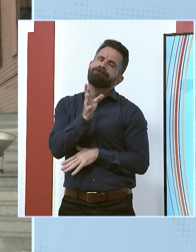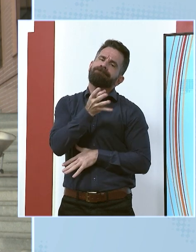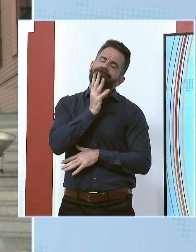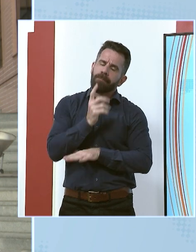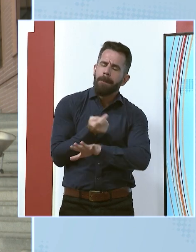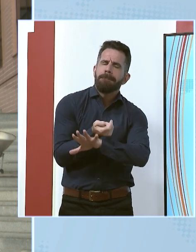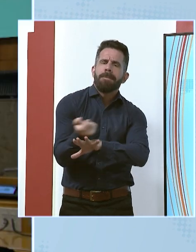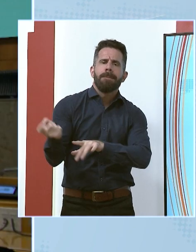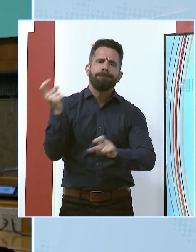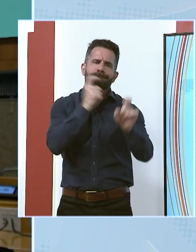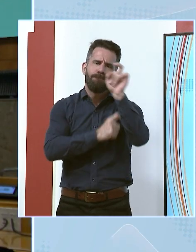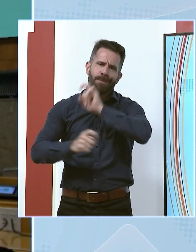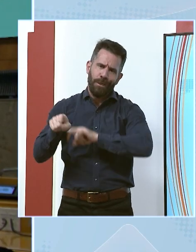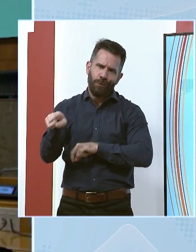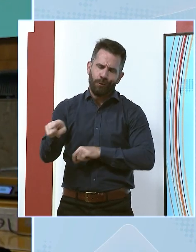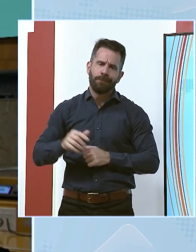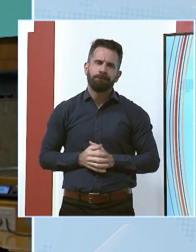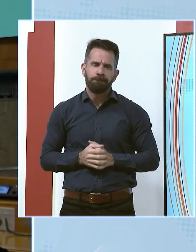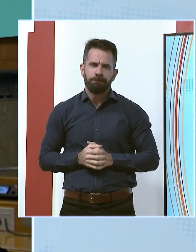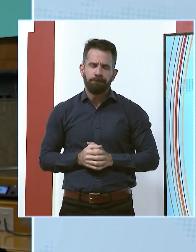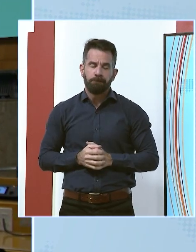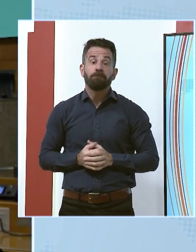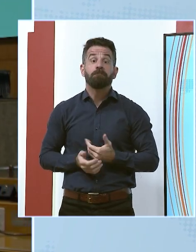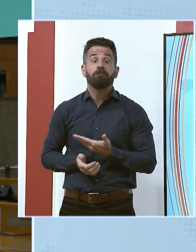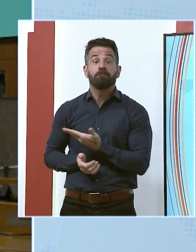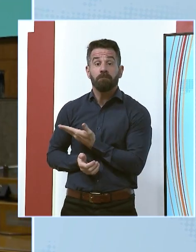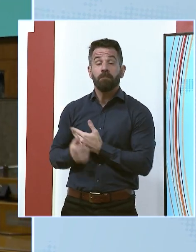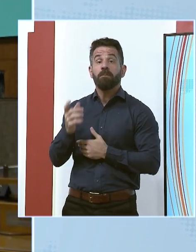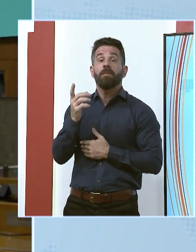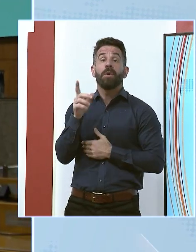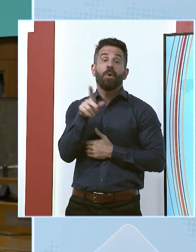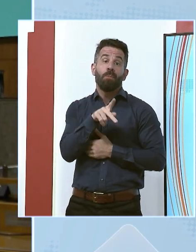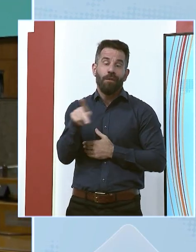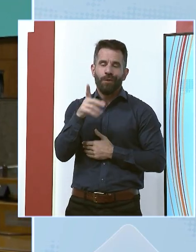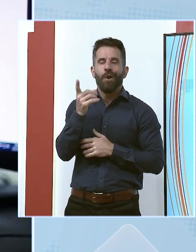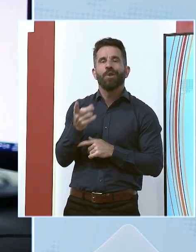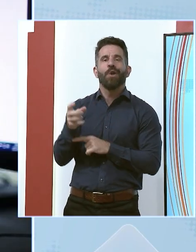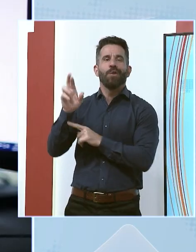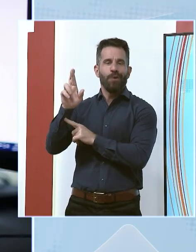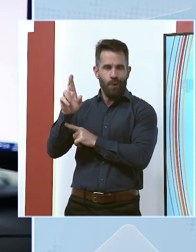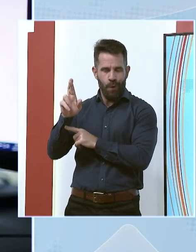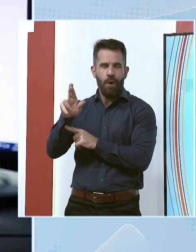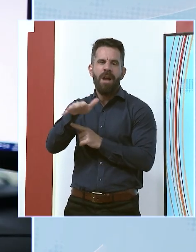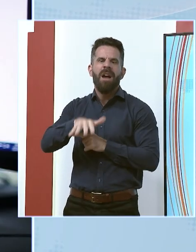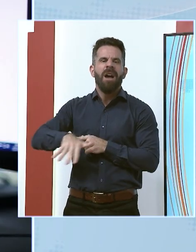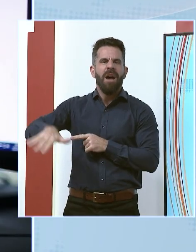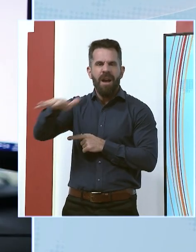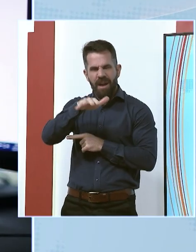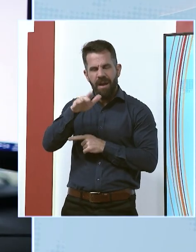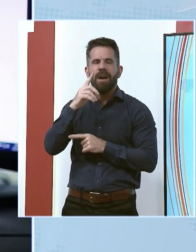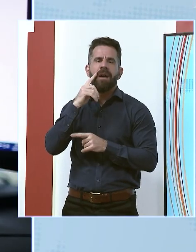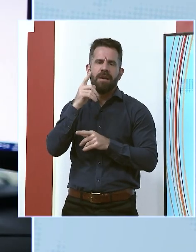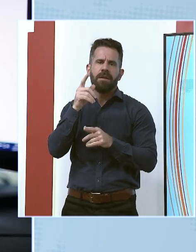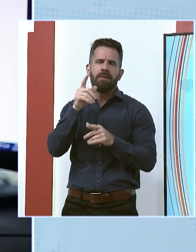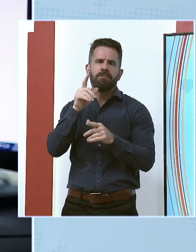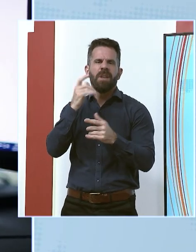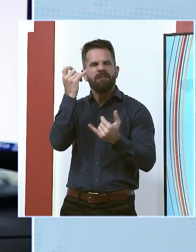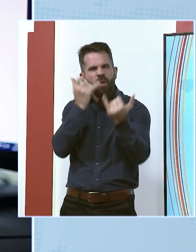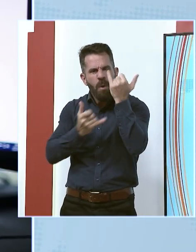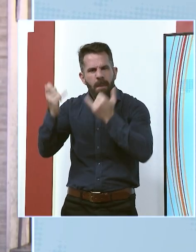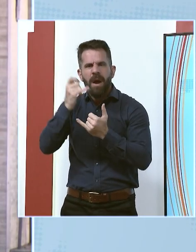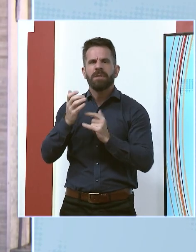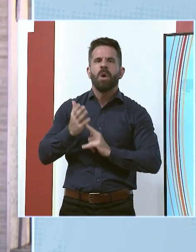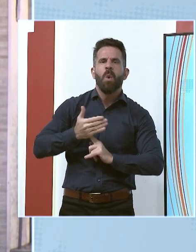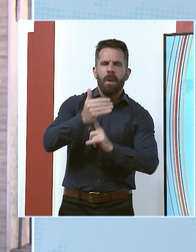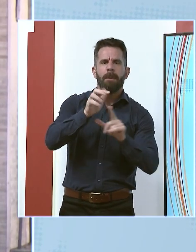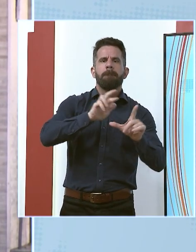são disseminadas. De acordo com a professora e doutora em Informação e Mídia, Maria Lina Kogo, a desinformação existe desde que o mundo é mundo e